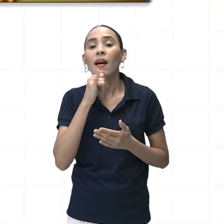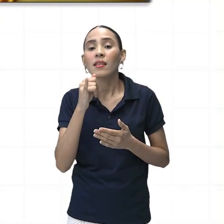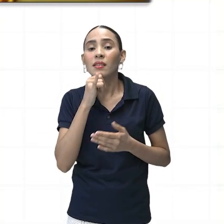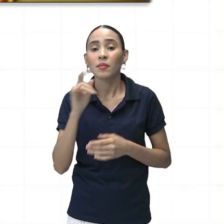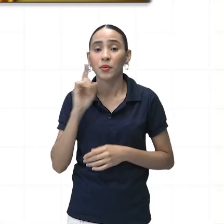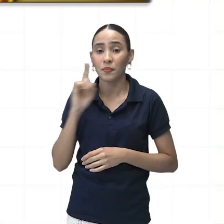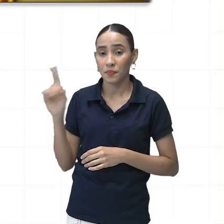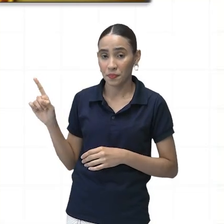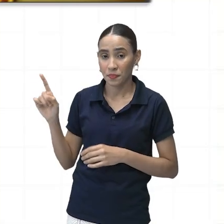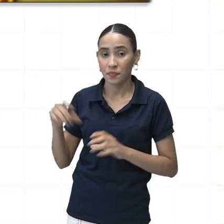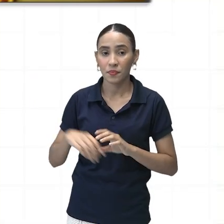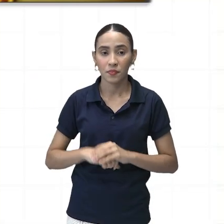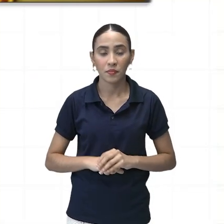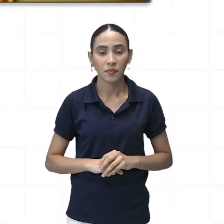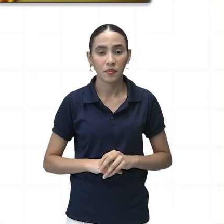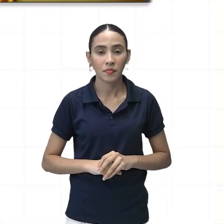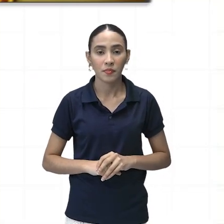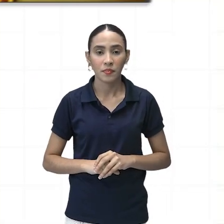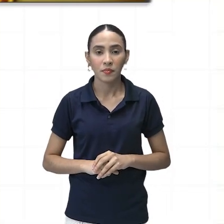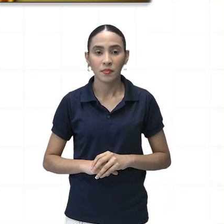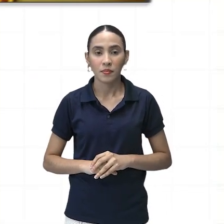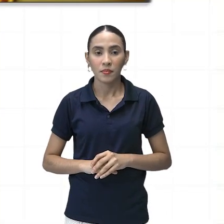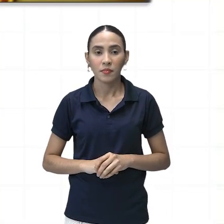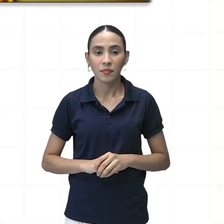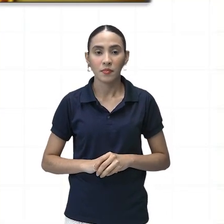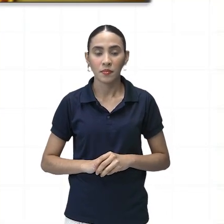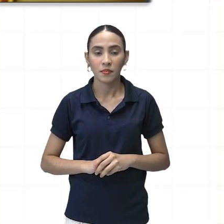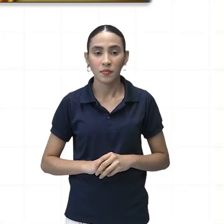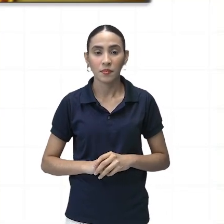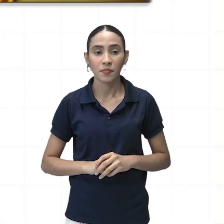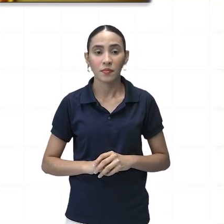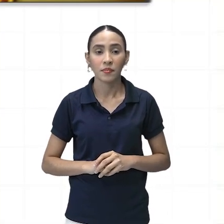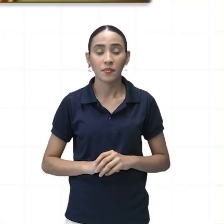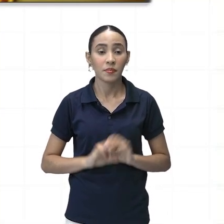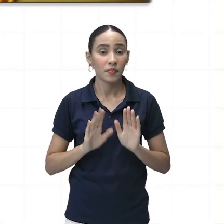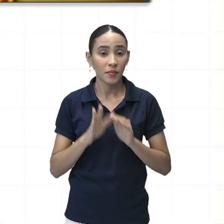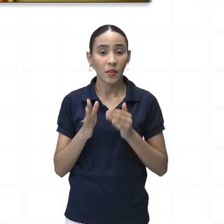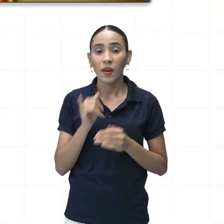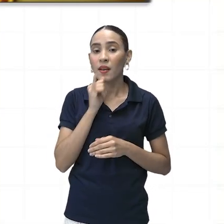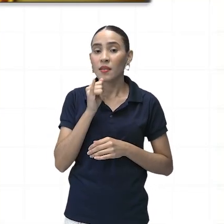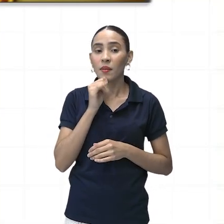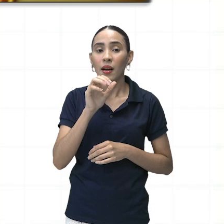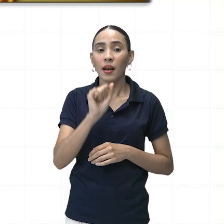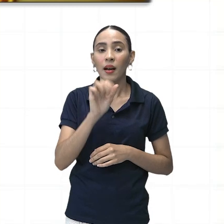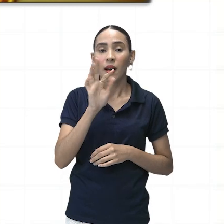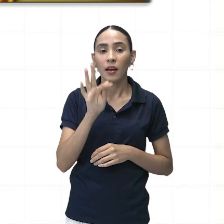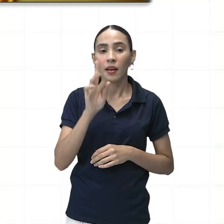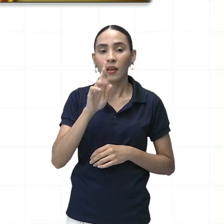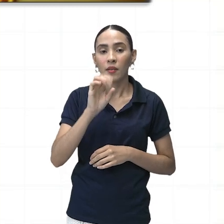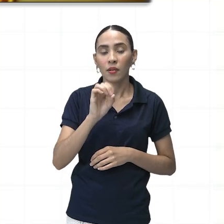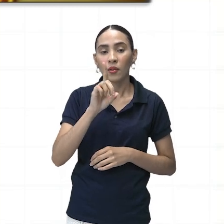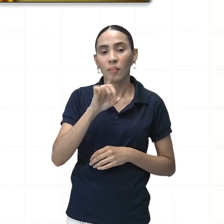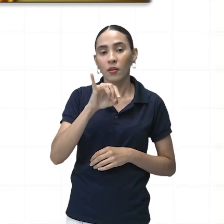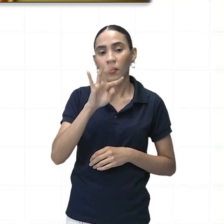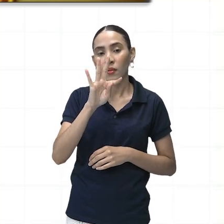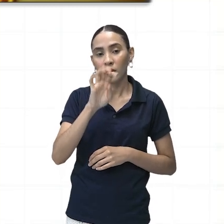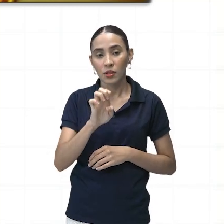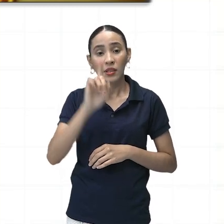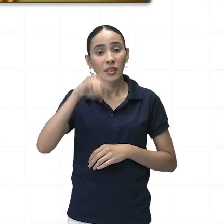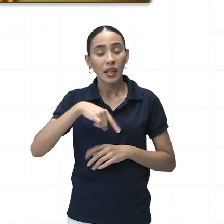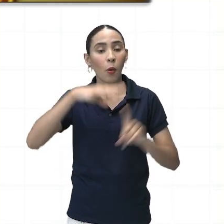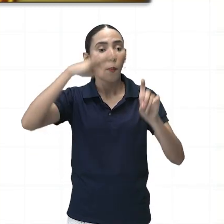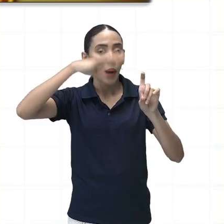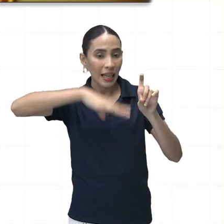exemplos, por favor, na próxima cartela. Aí, Afrodite, que eu coloquei, que é uma